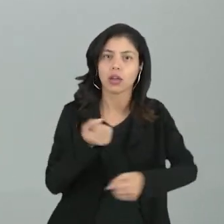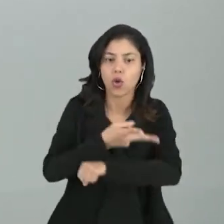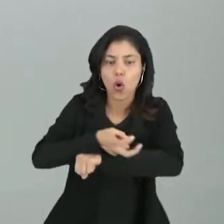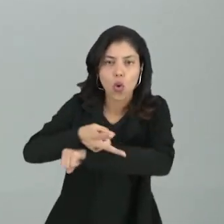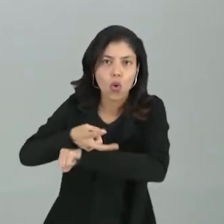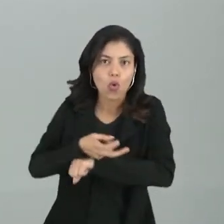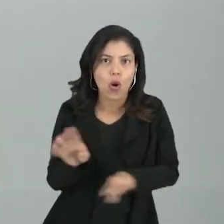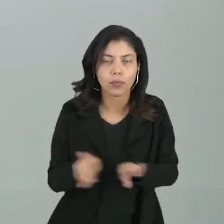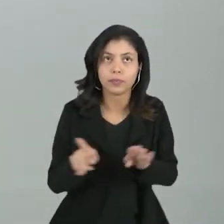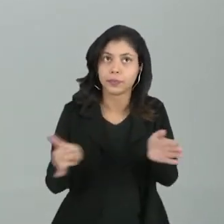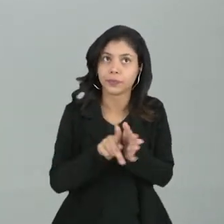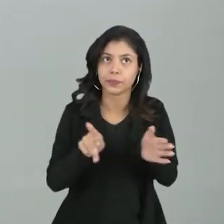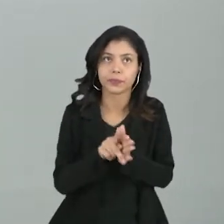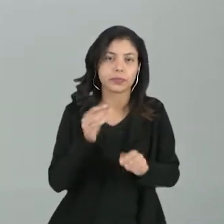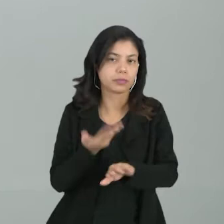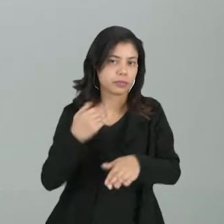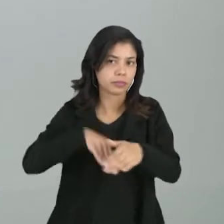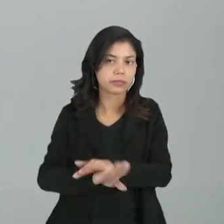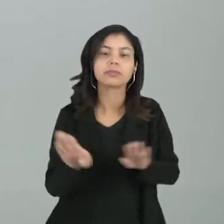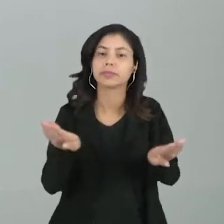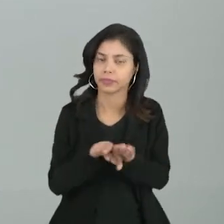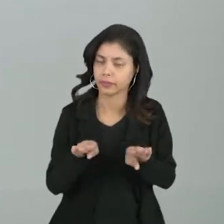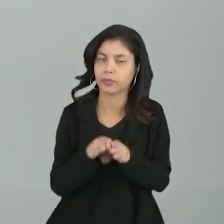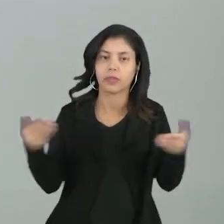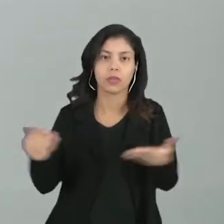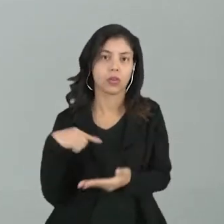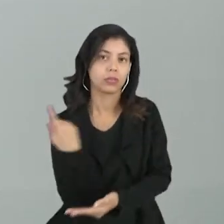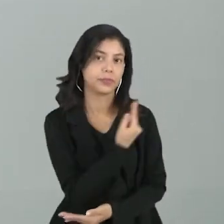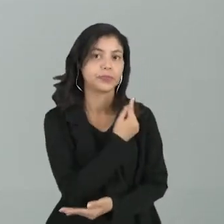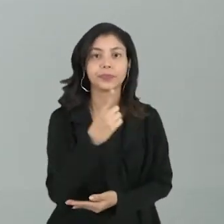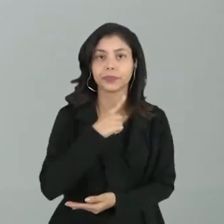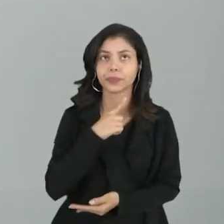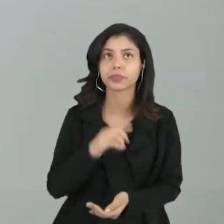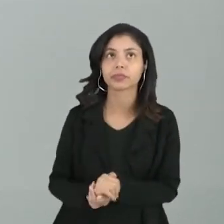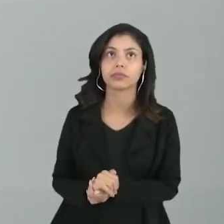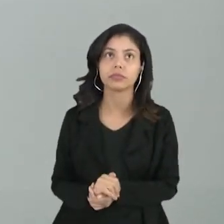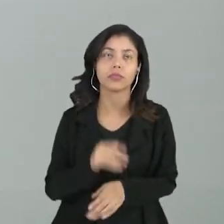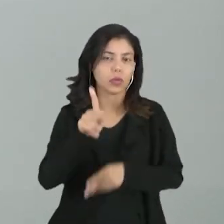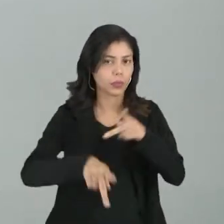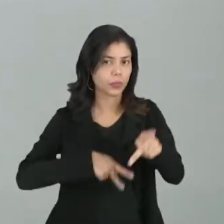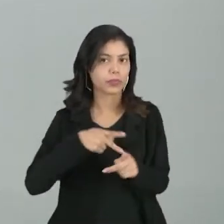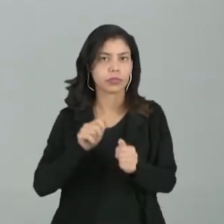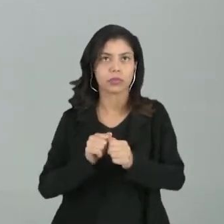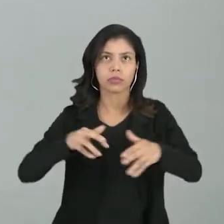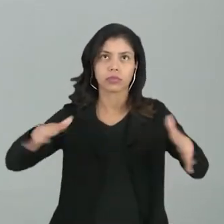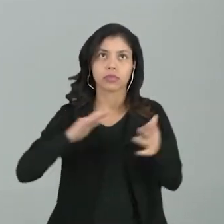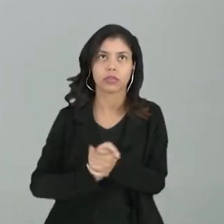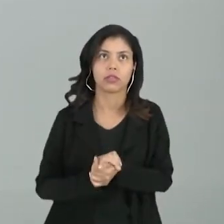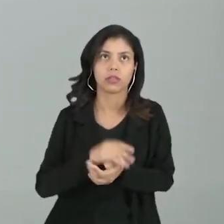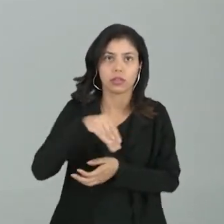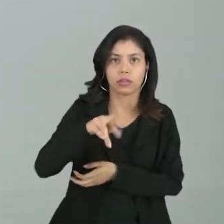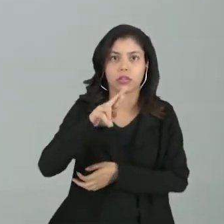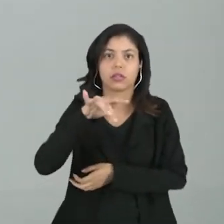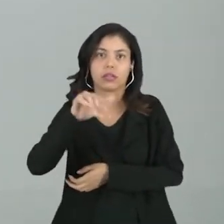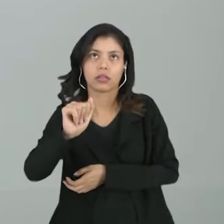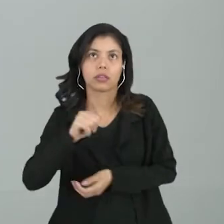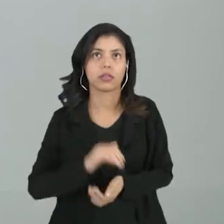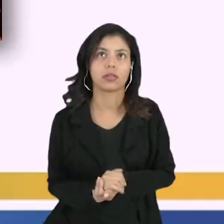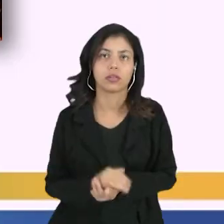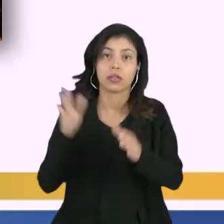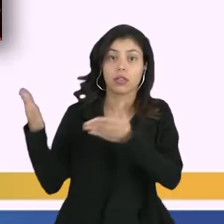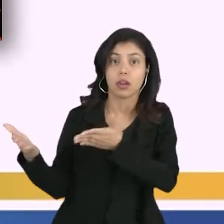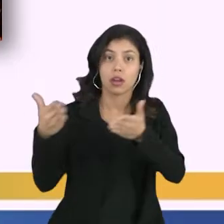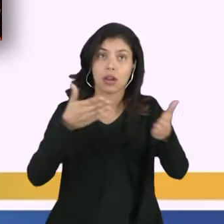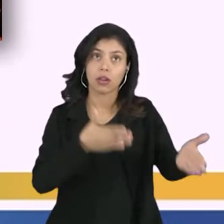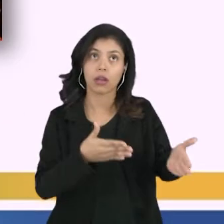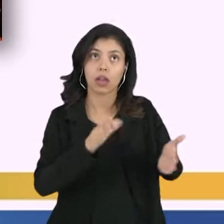exploração, as expedições guarda-costas, e agora a gente tem aí a expedição de povoamento com Martim Afonso de Souza, né. Ele partiu